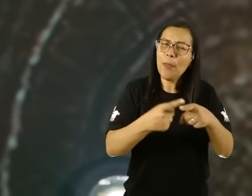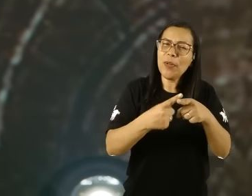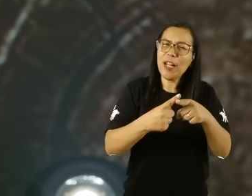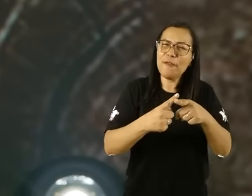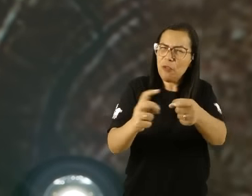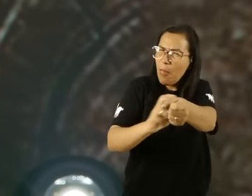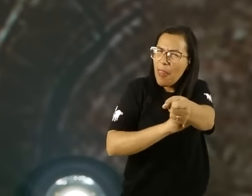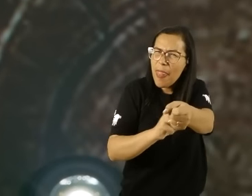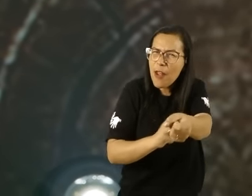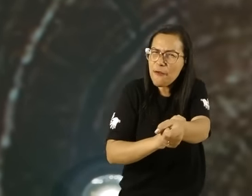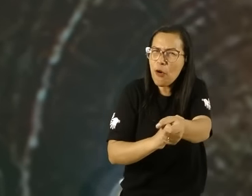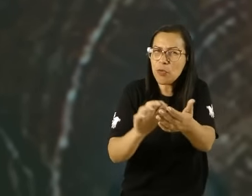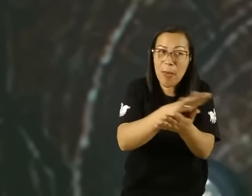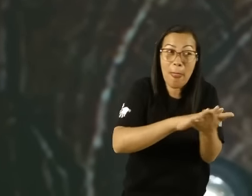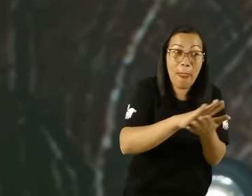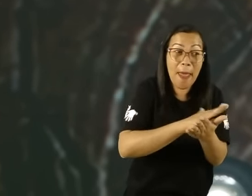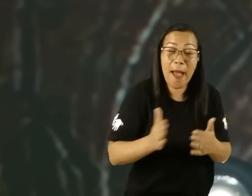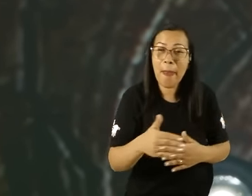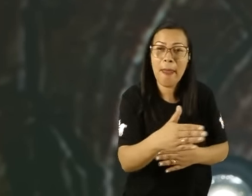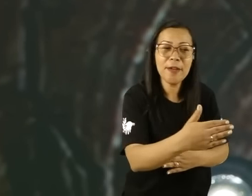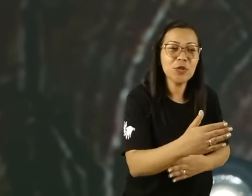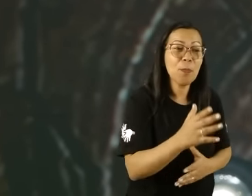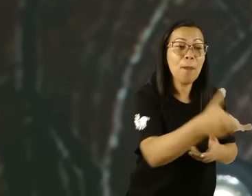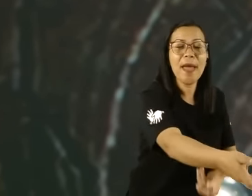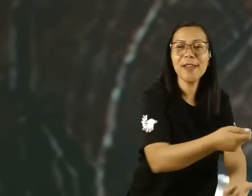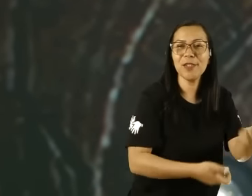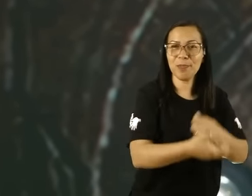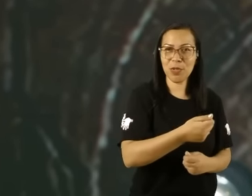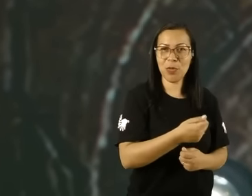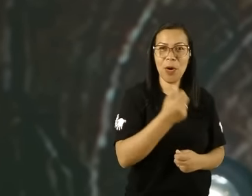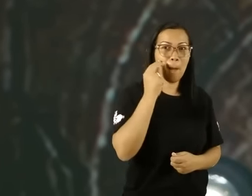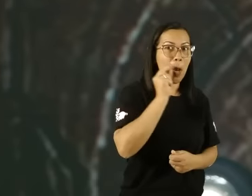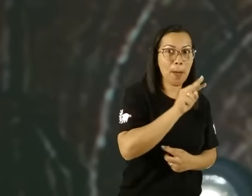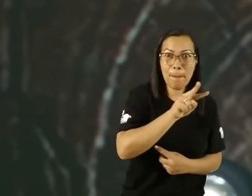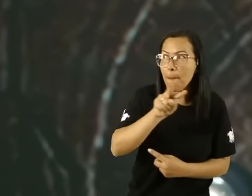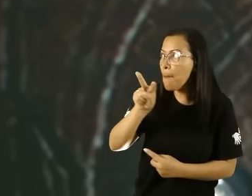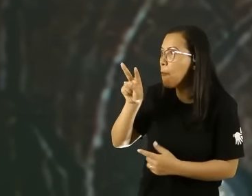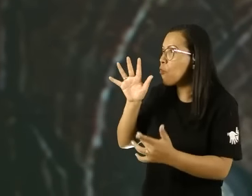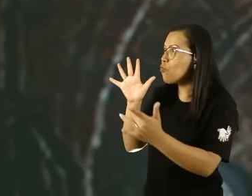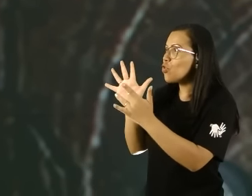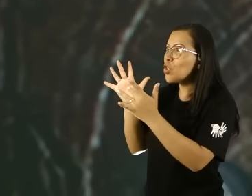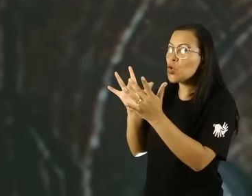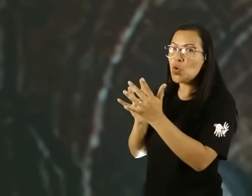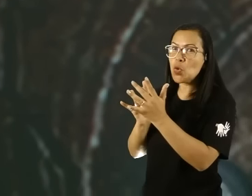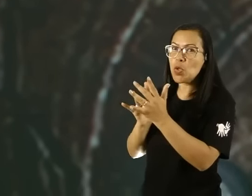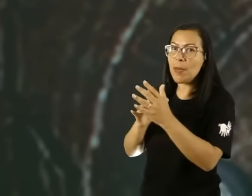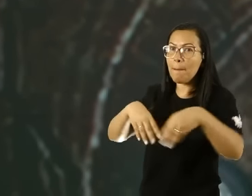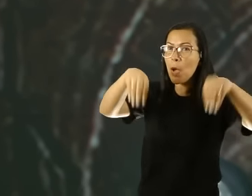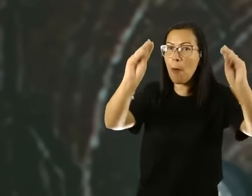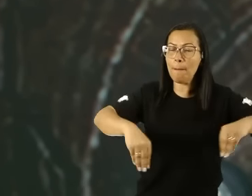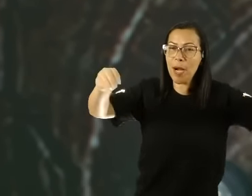peixes. Ele pula e ele vai nadando. Ele vai nadando em direção à praia. Eu fico pensando o que, que ele pensava em cada